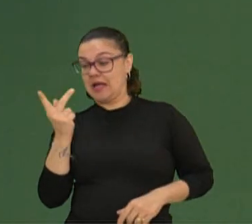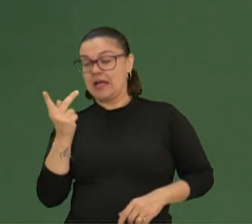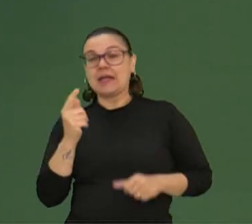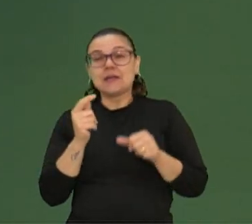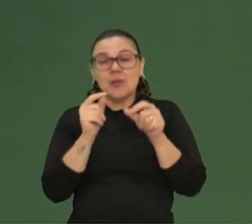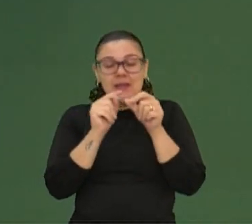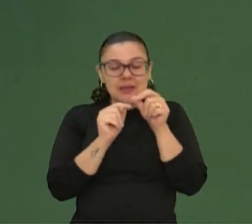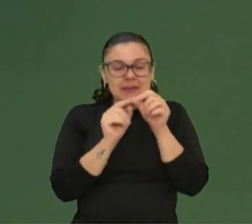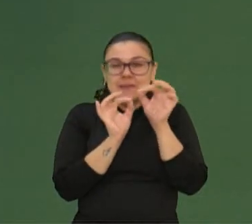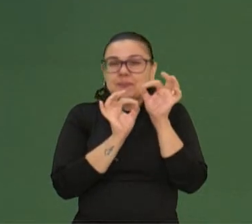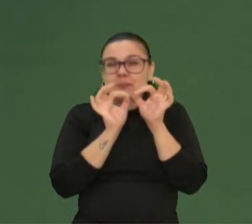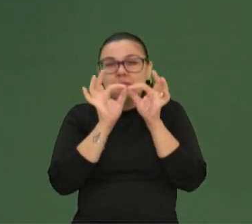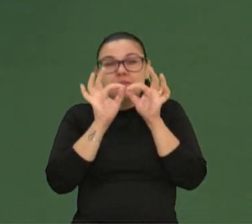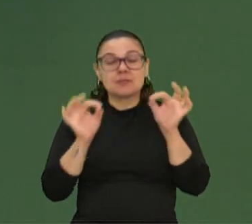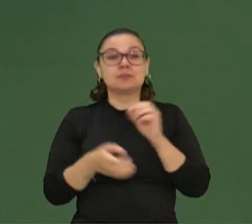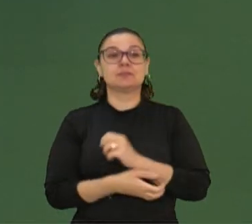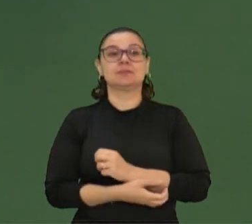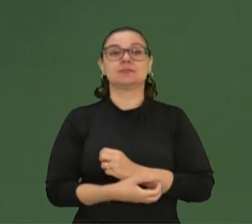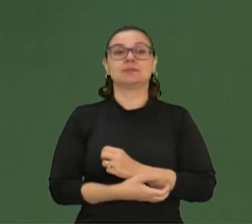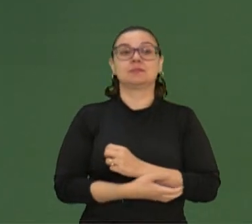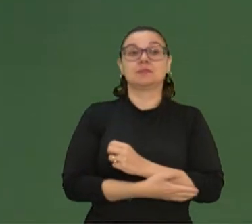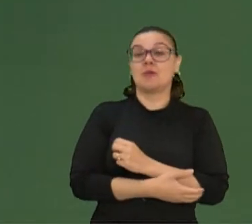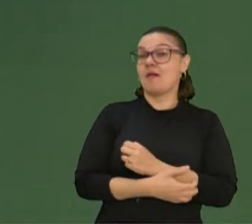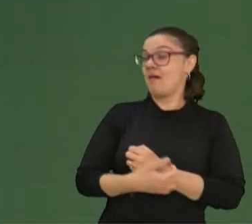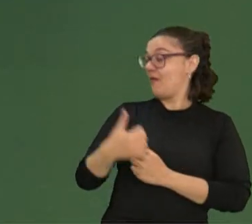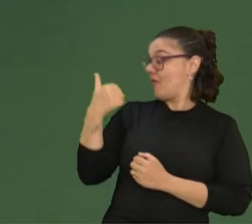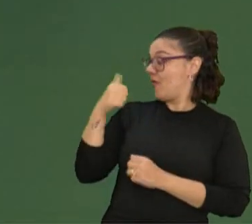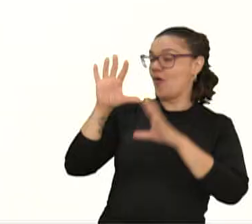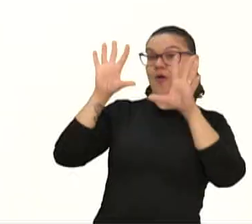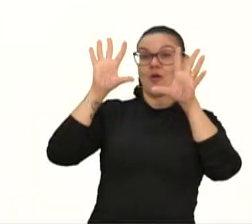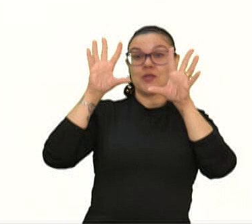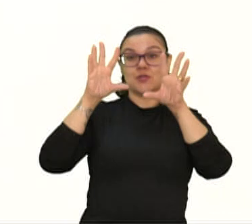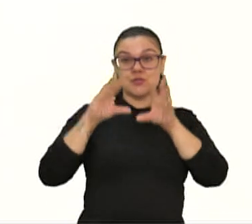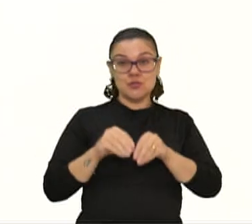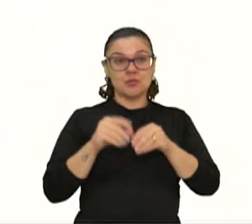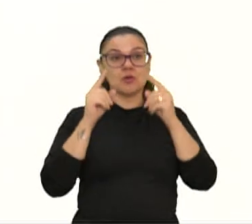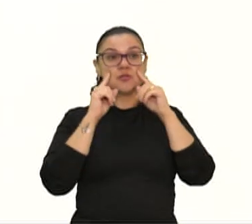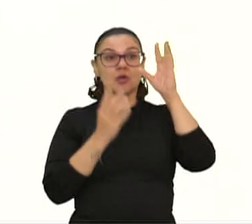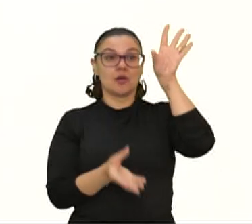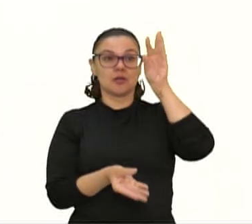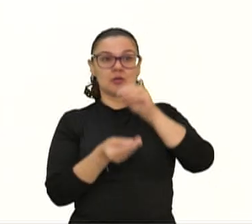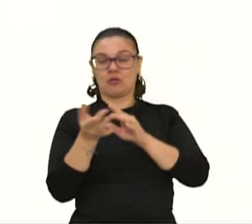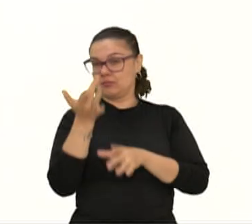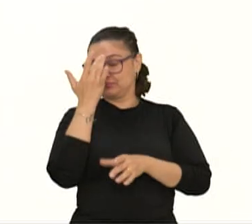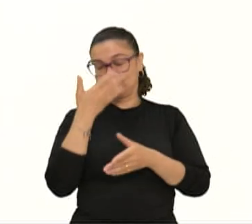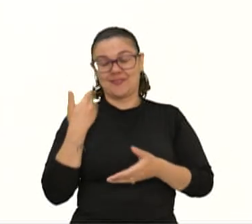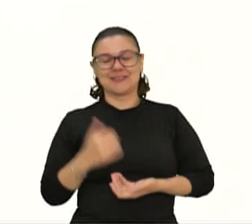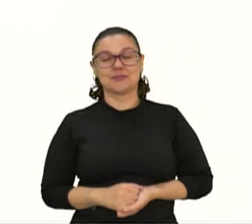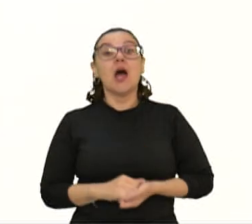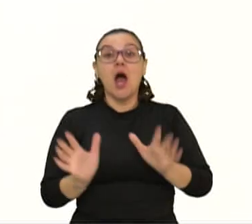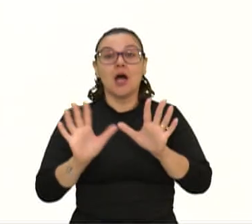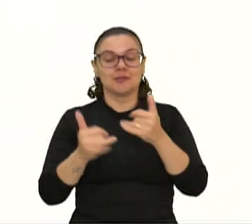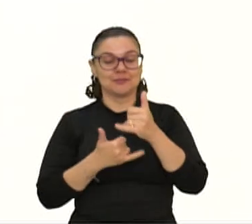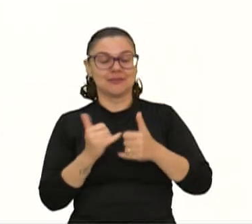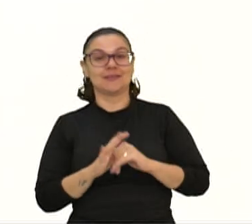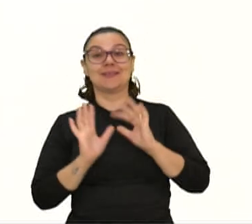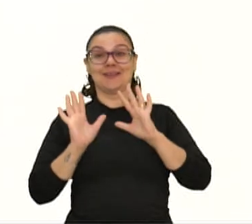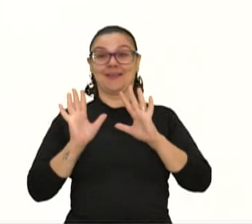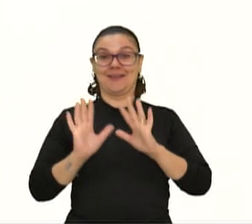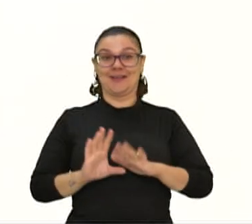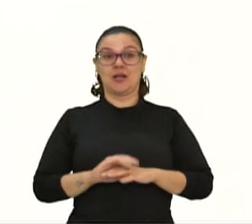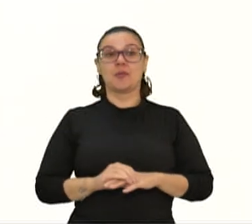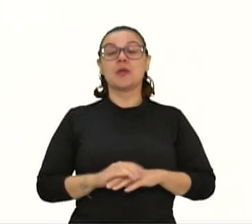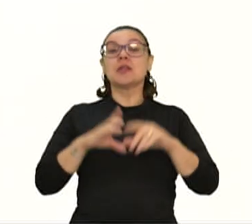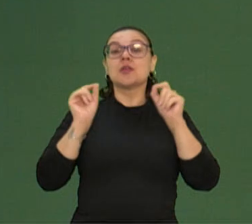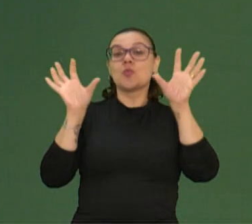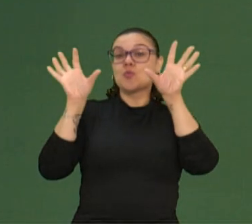Detalhezinhos miúdos, né? Olá, fase escura. É só decorar esse processo, tá ótimo, tá? Não, brincadeira, gente. Resumidamente, a fase